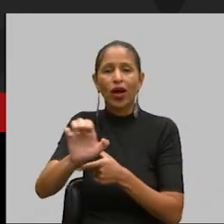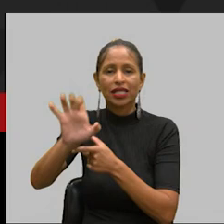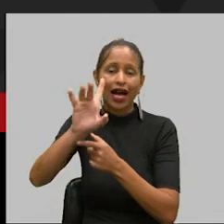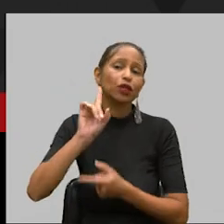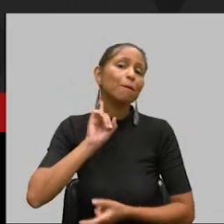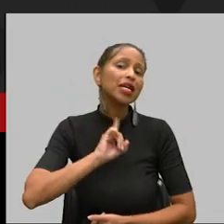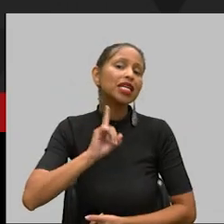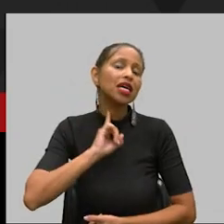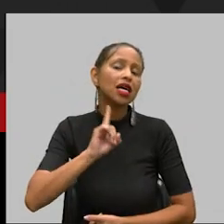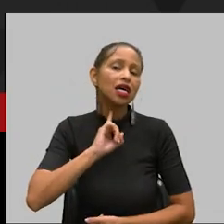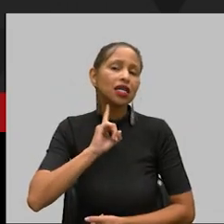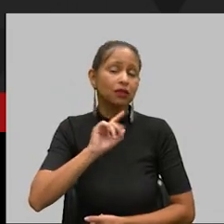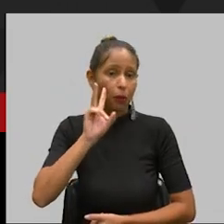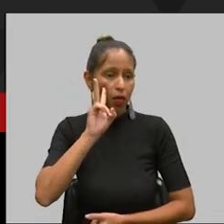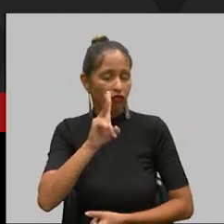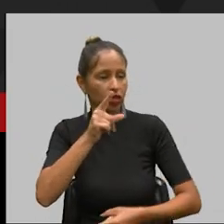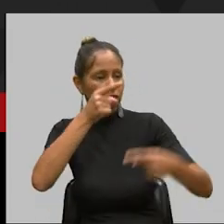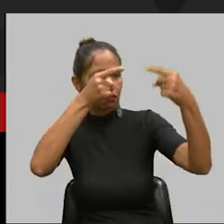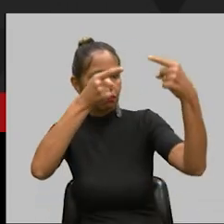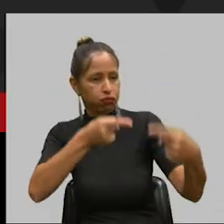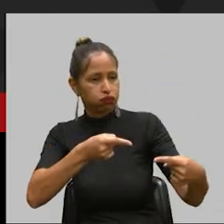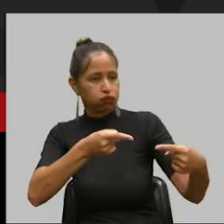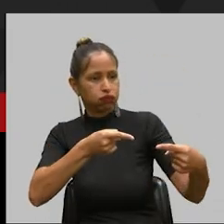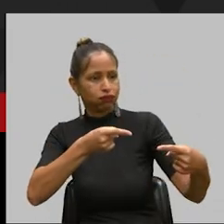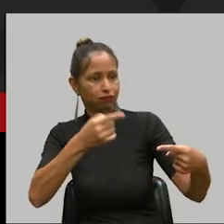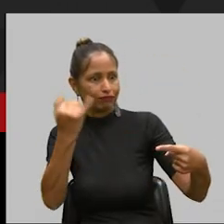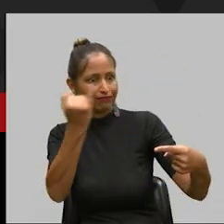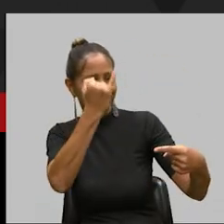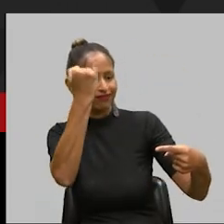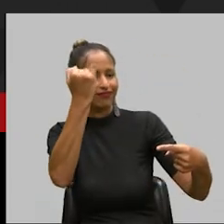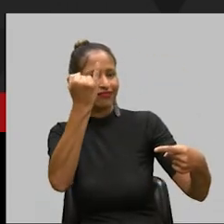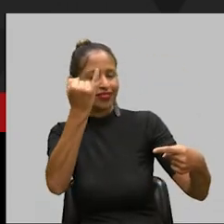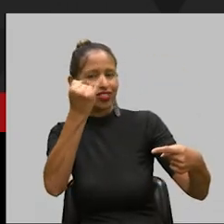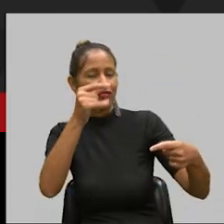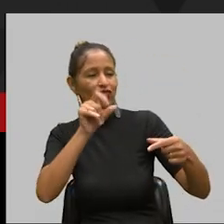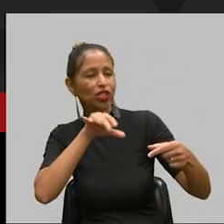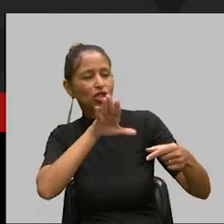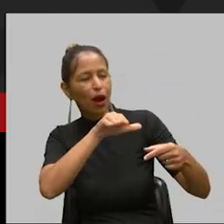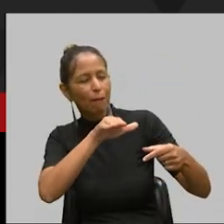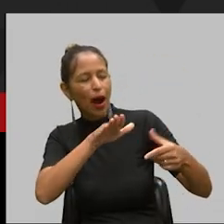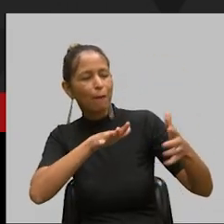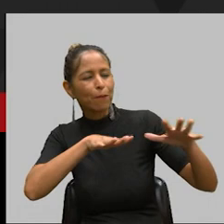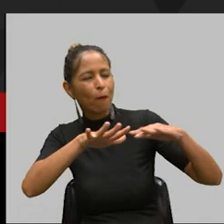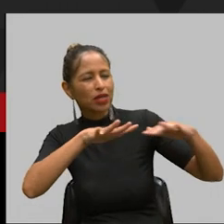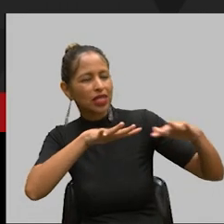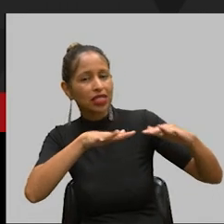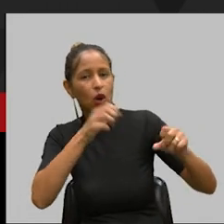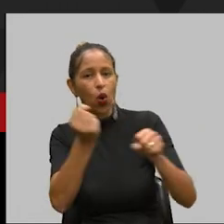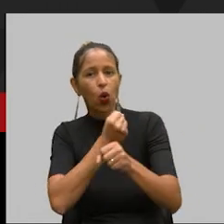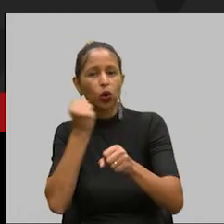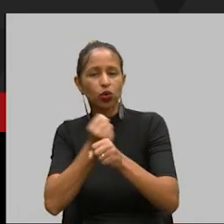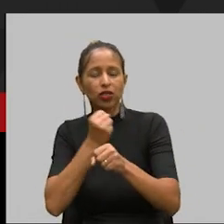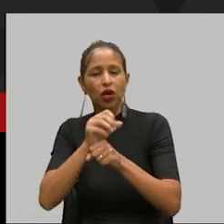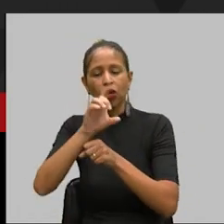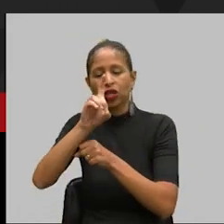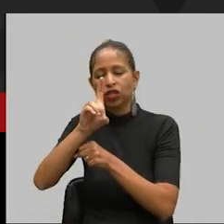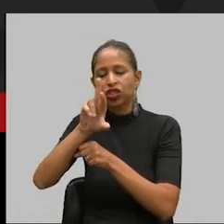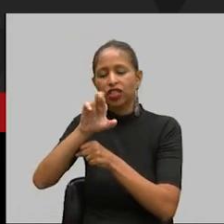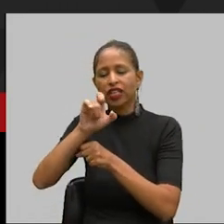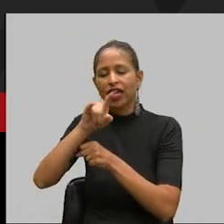Minas Gerais ao meu ver tem Um Desafio significativo de mobilizar em torno da da construção das diretrizes